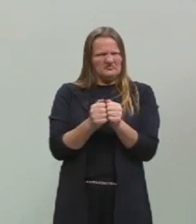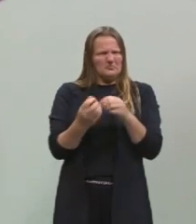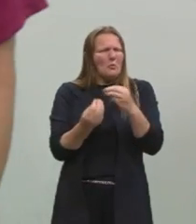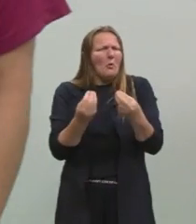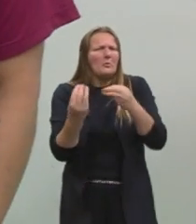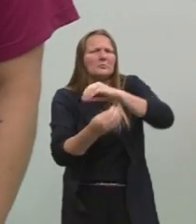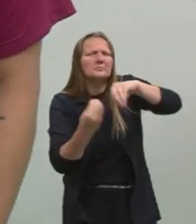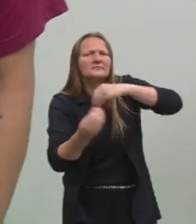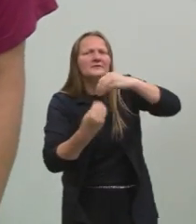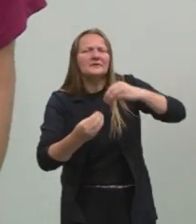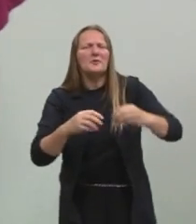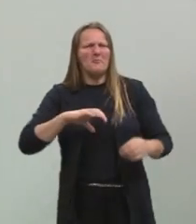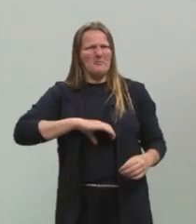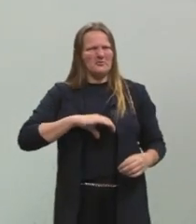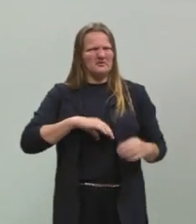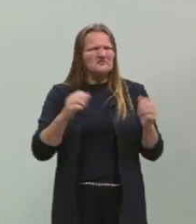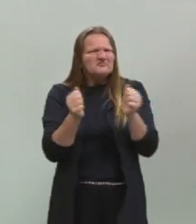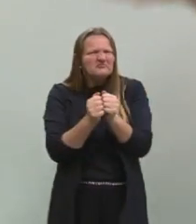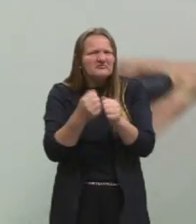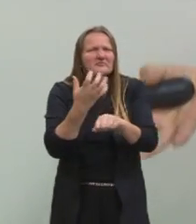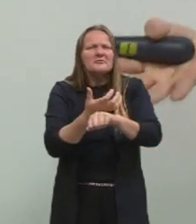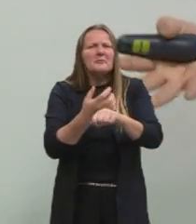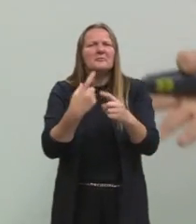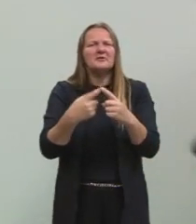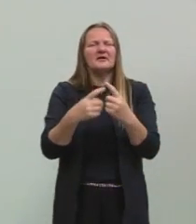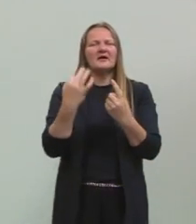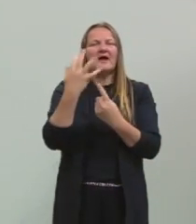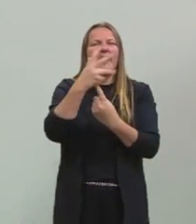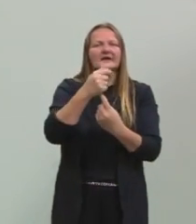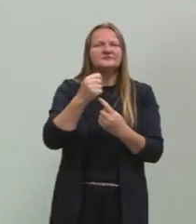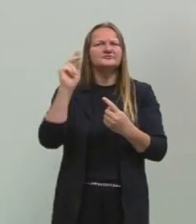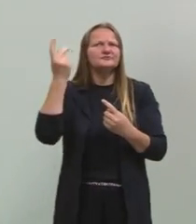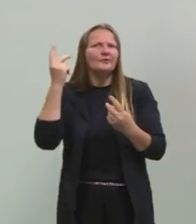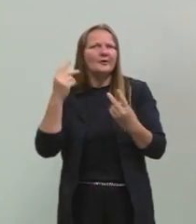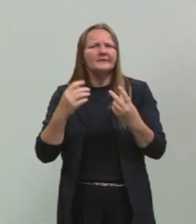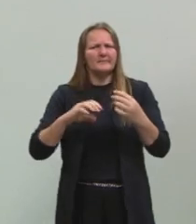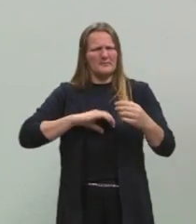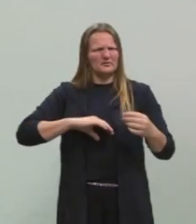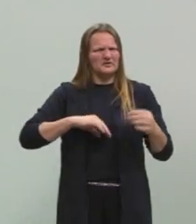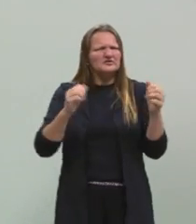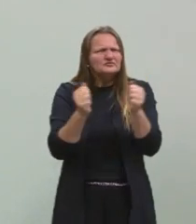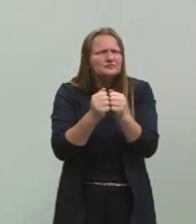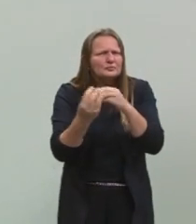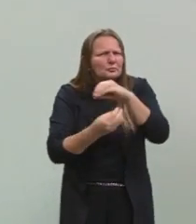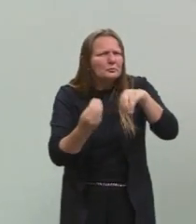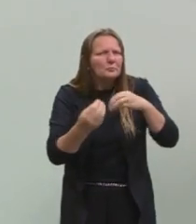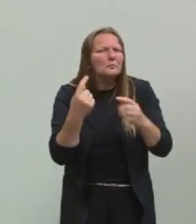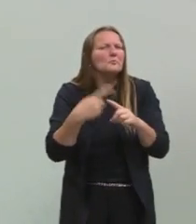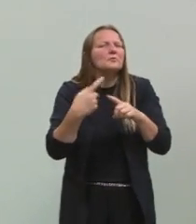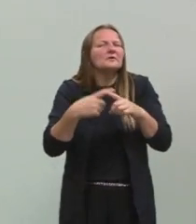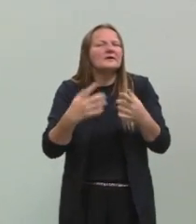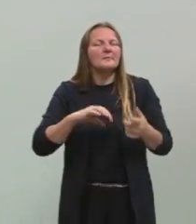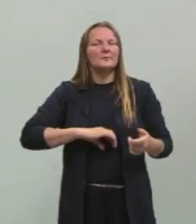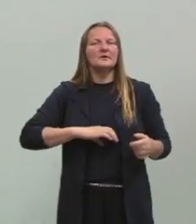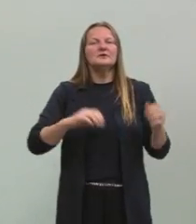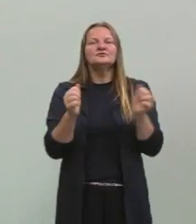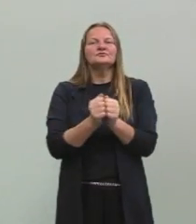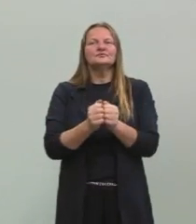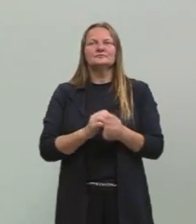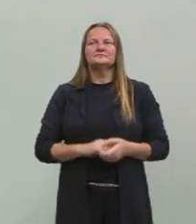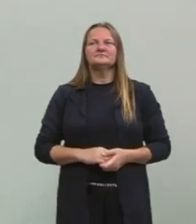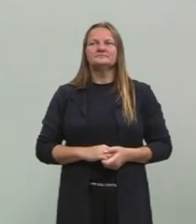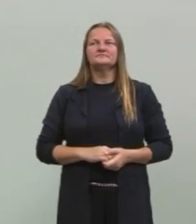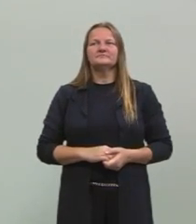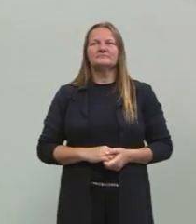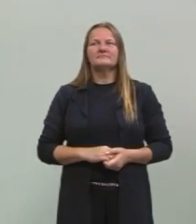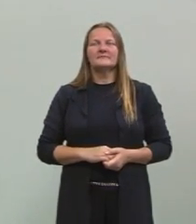né porque pode parecer até estranho a gente tem aí o componente da arte a gente tem a história do carnaval e português aqui porque bom